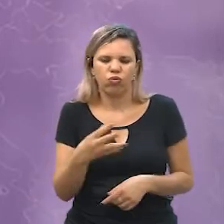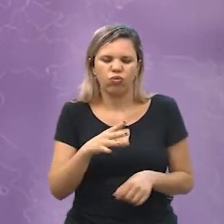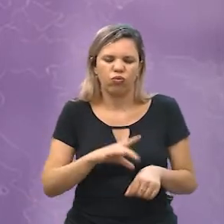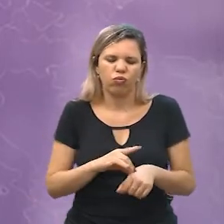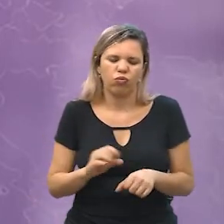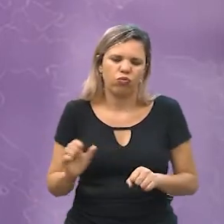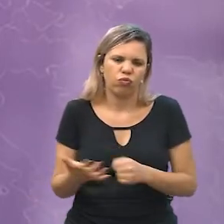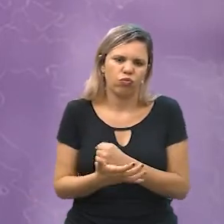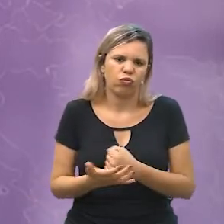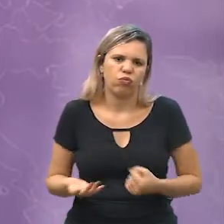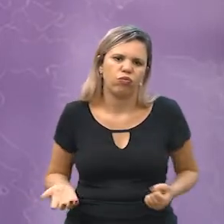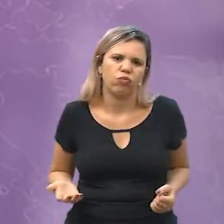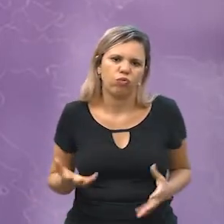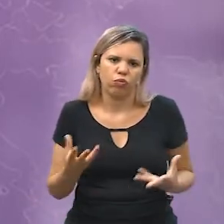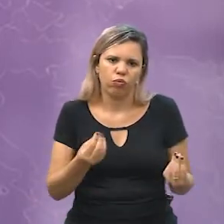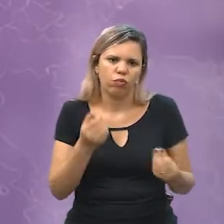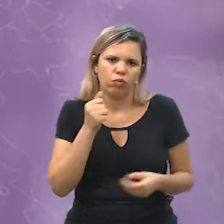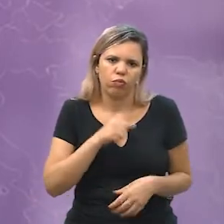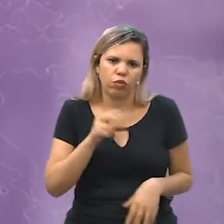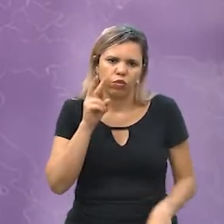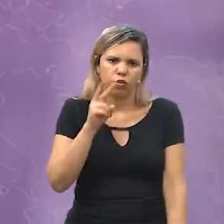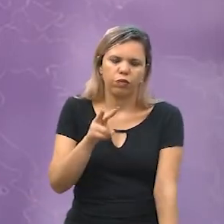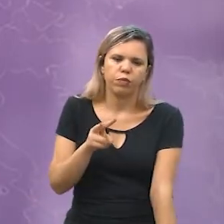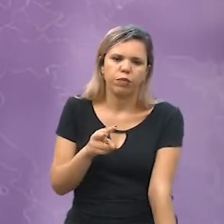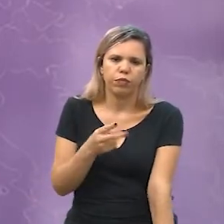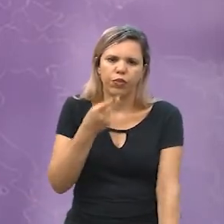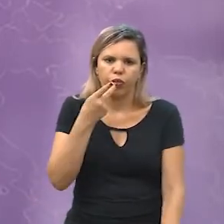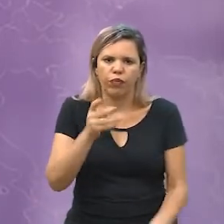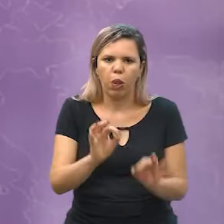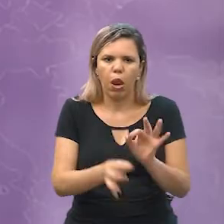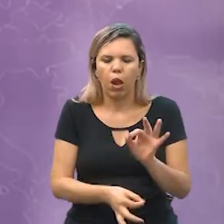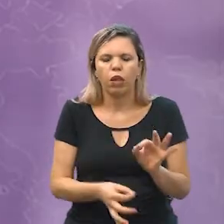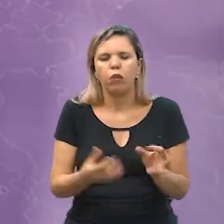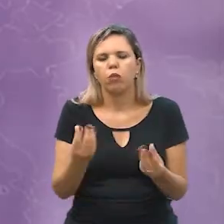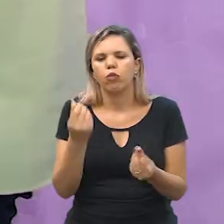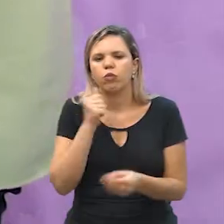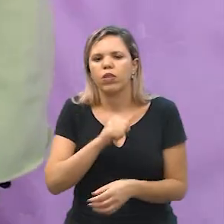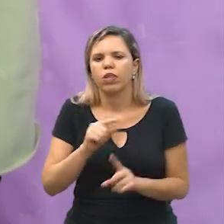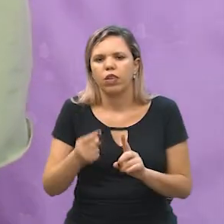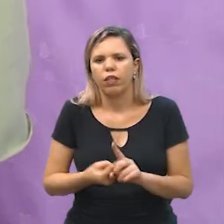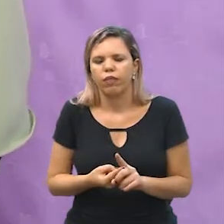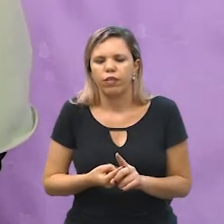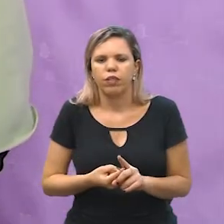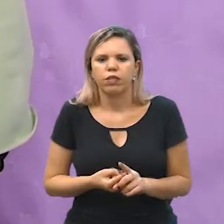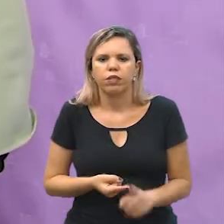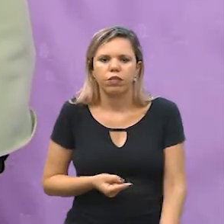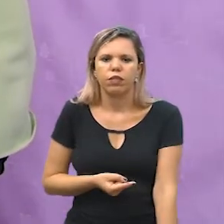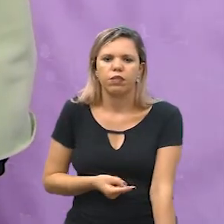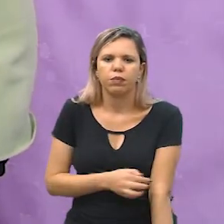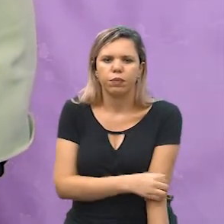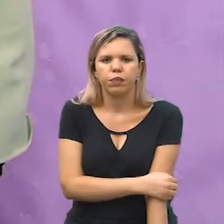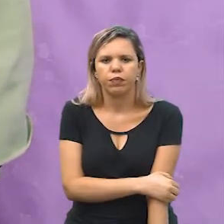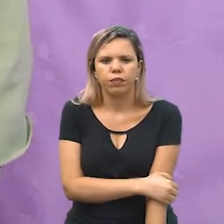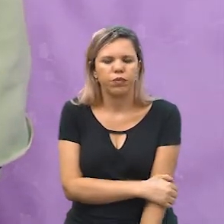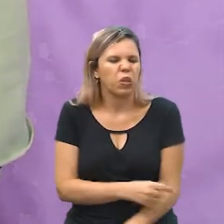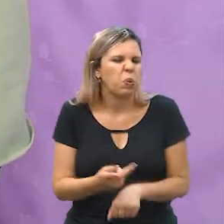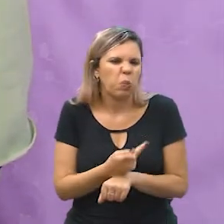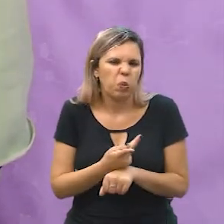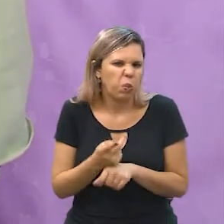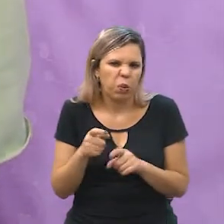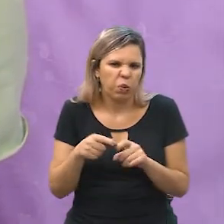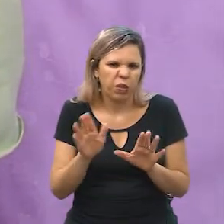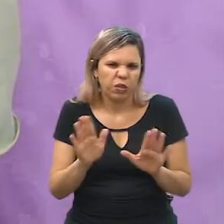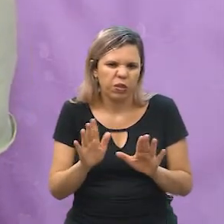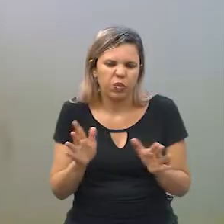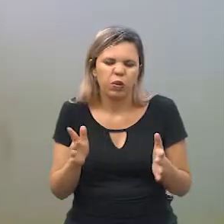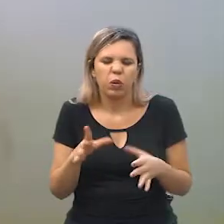do novo coronavírus, muitas mulheres, eu ouvi até alguns relatos, muitas mulheres grávidas estão deixando de procurar ajuda médica por medo